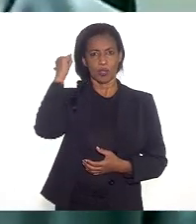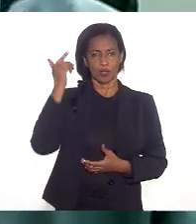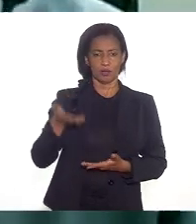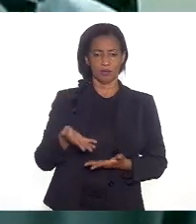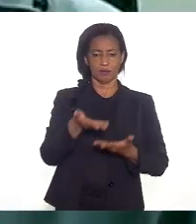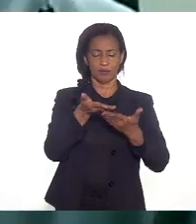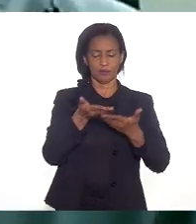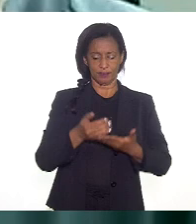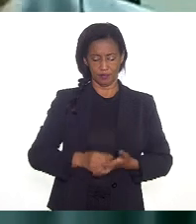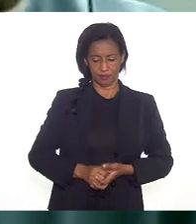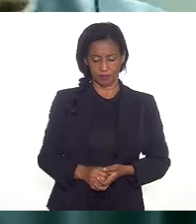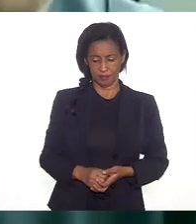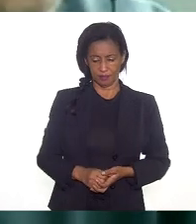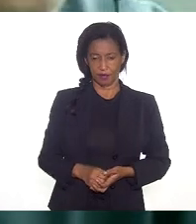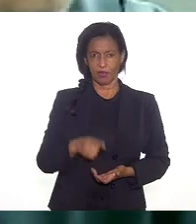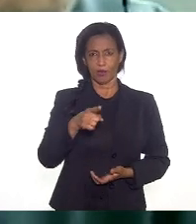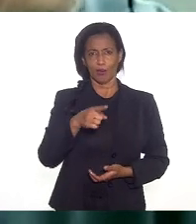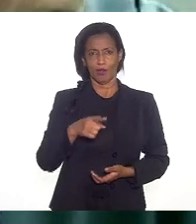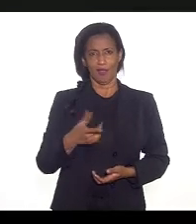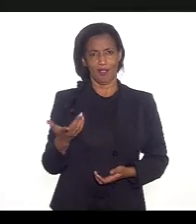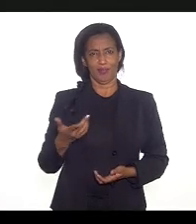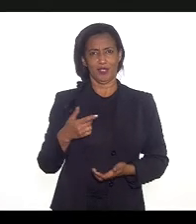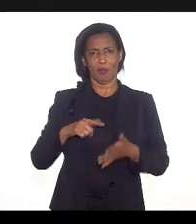minutinho. O senhor ligou o acelerador.